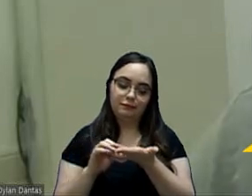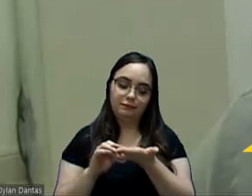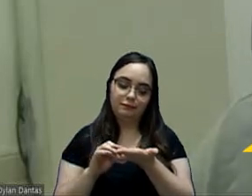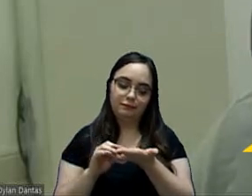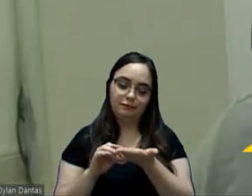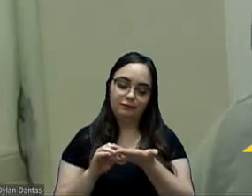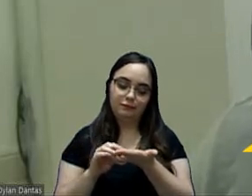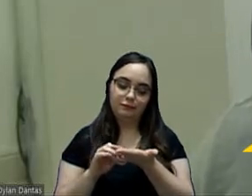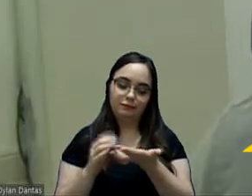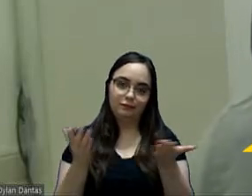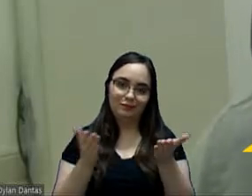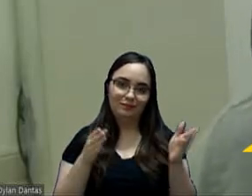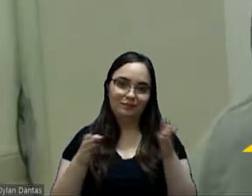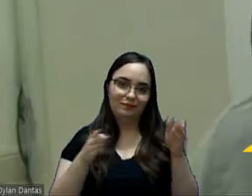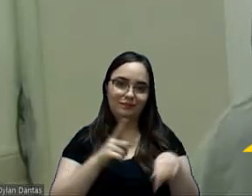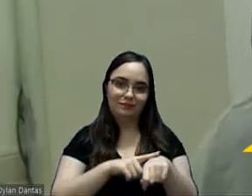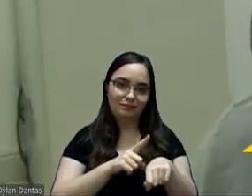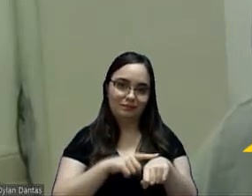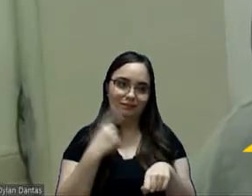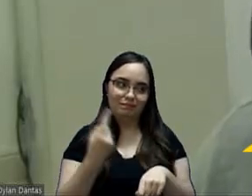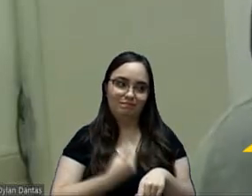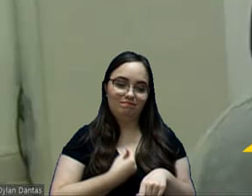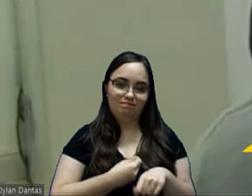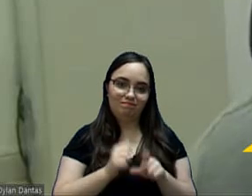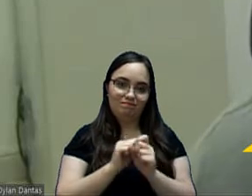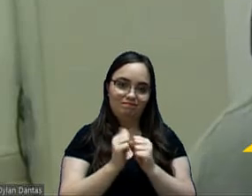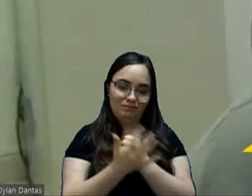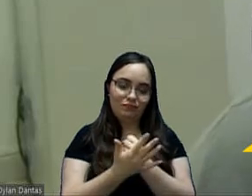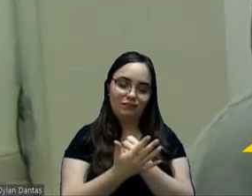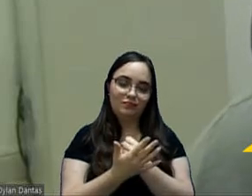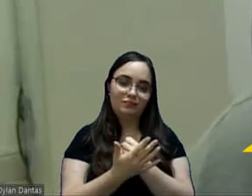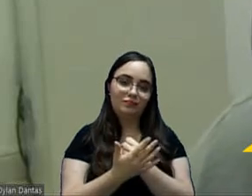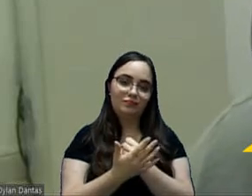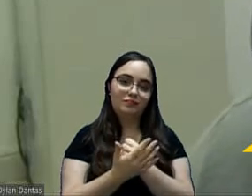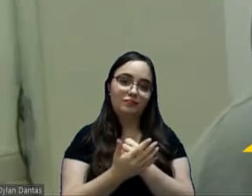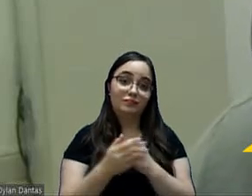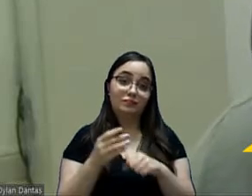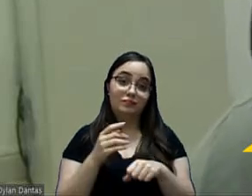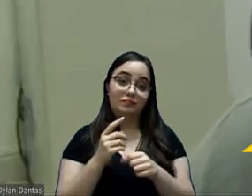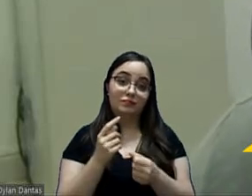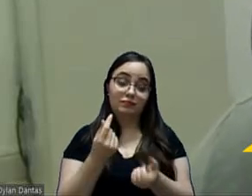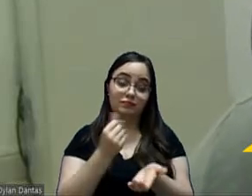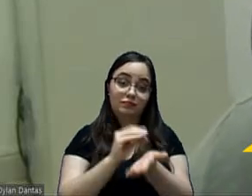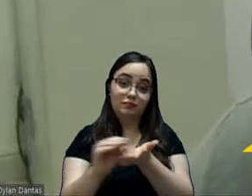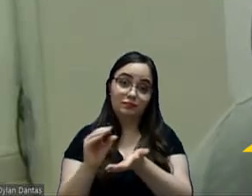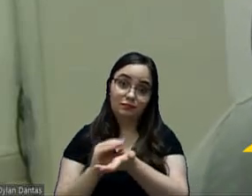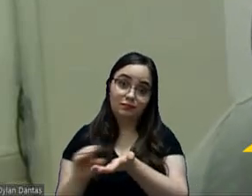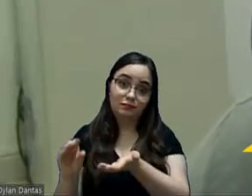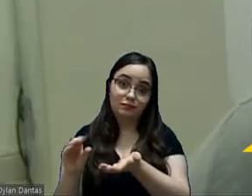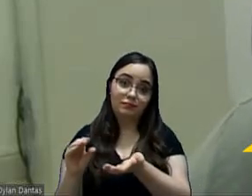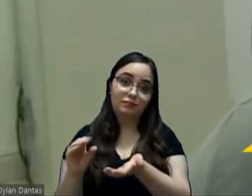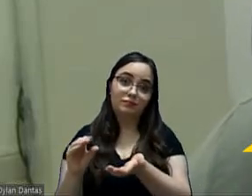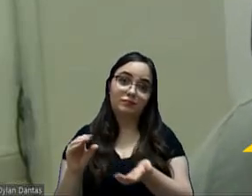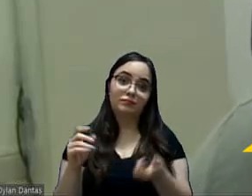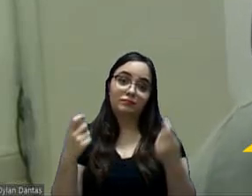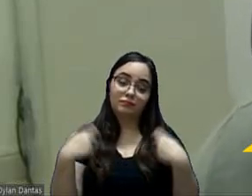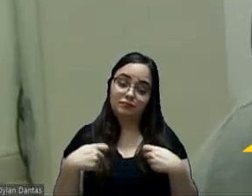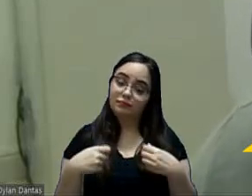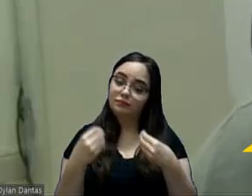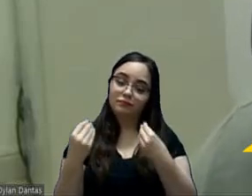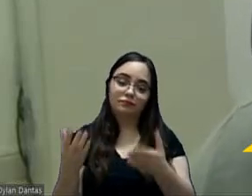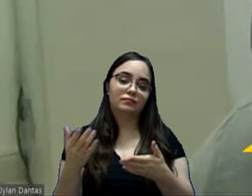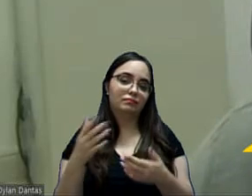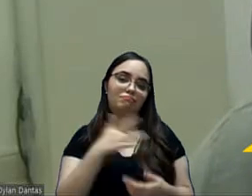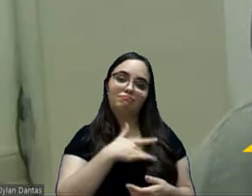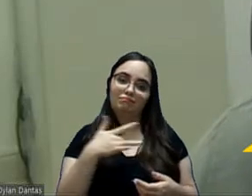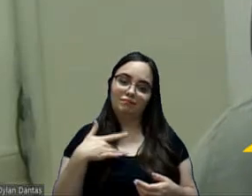devido ao período em que vivemos de coronavírus, é legítimo as emendas serem destinadas para a saúde